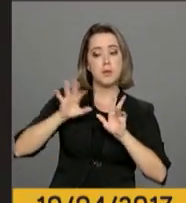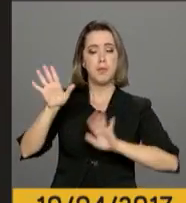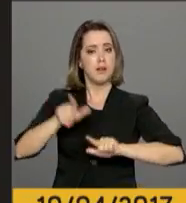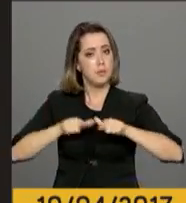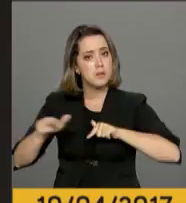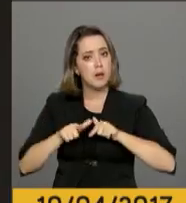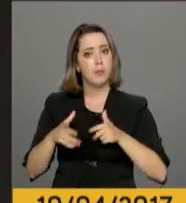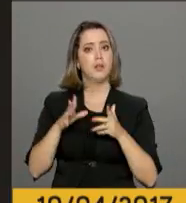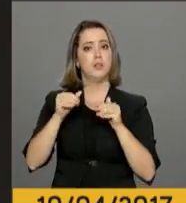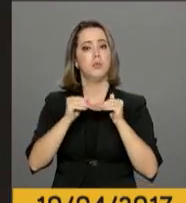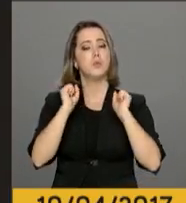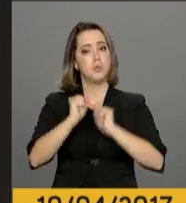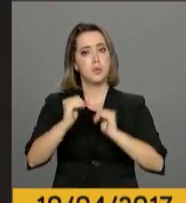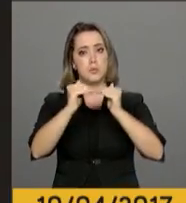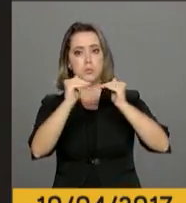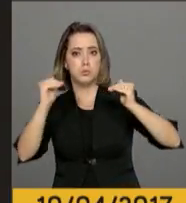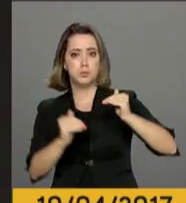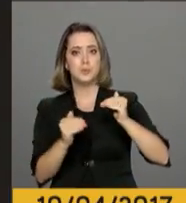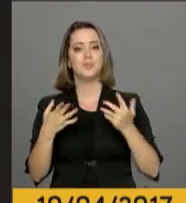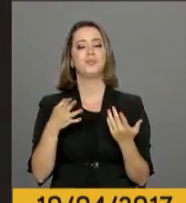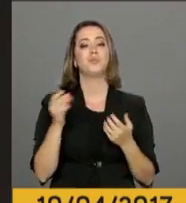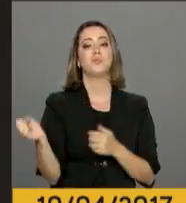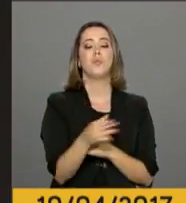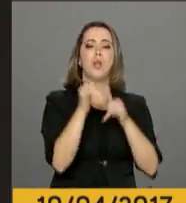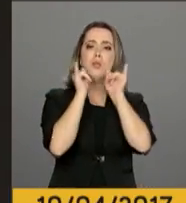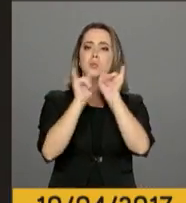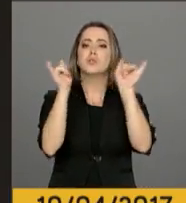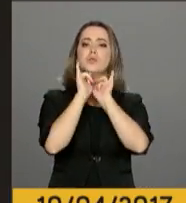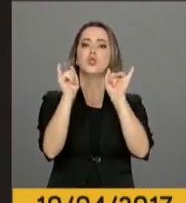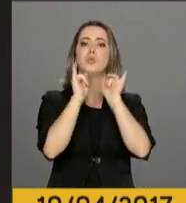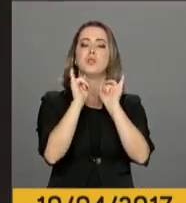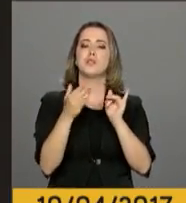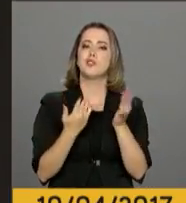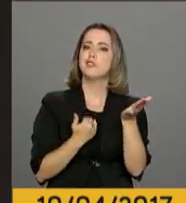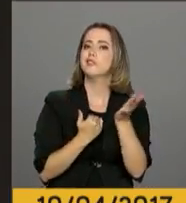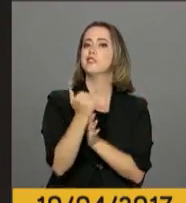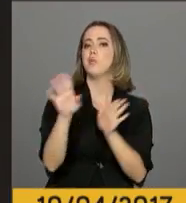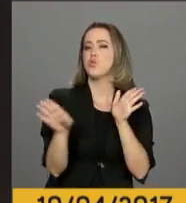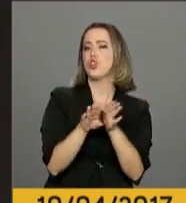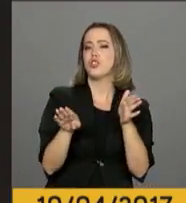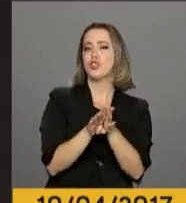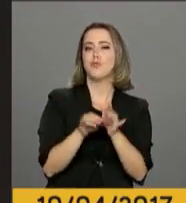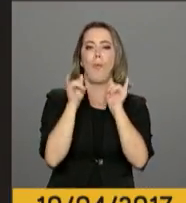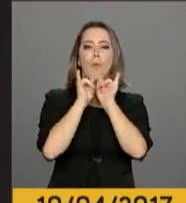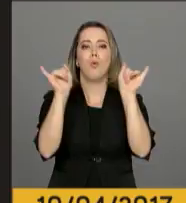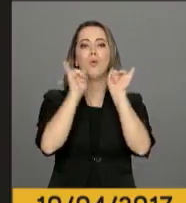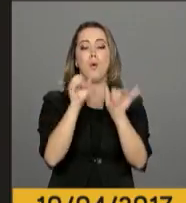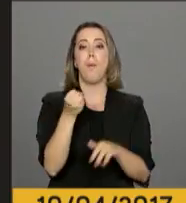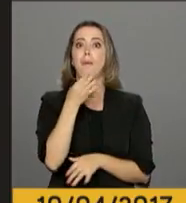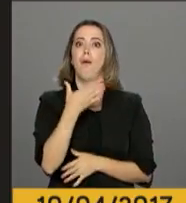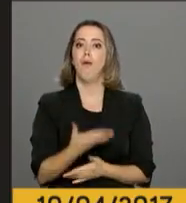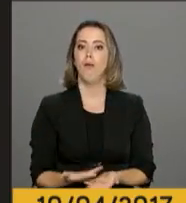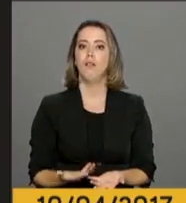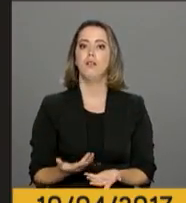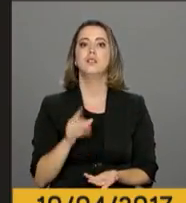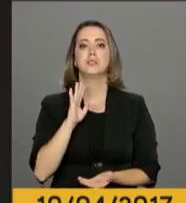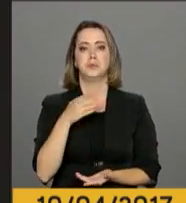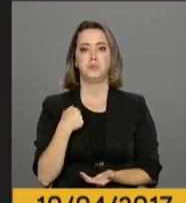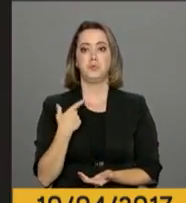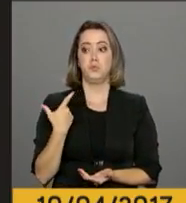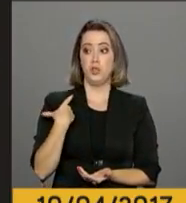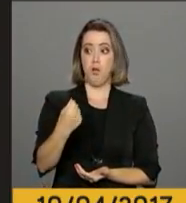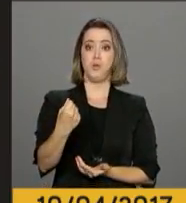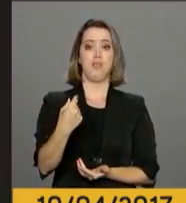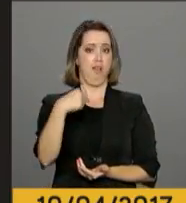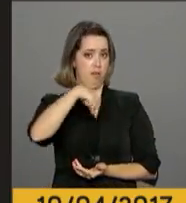notícias boas, meus amigos, permitam-me que diga, continuam chegando. Hoje mesmo, aliás, notícia de agora há pouco, pouco antes de sair